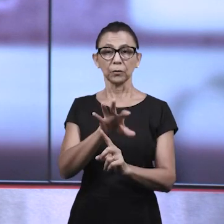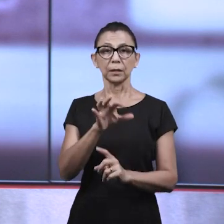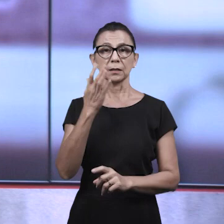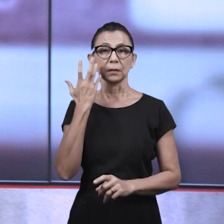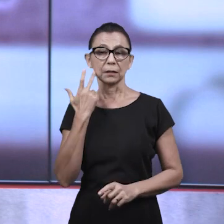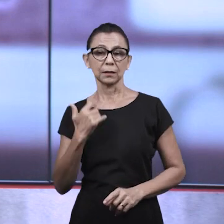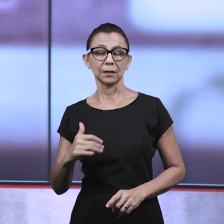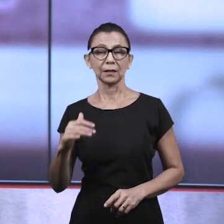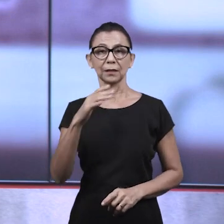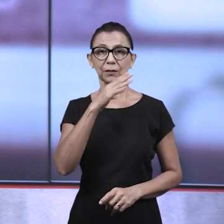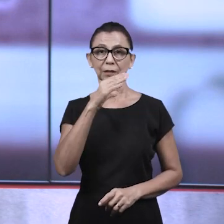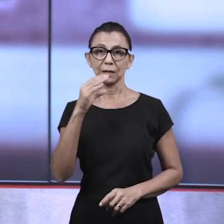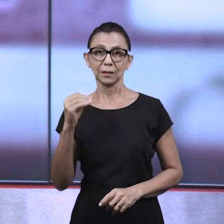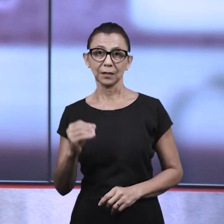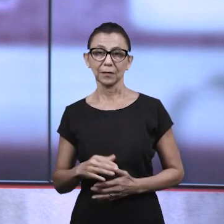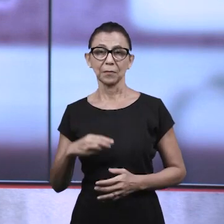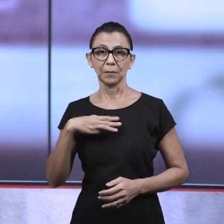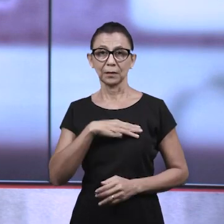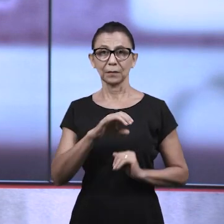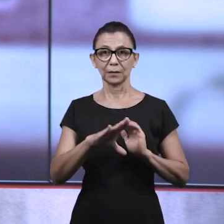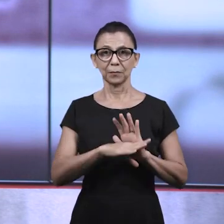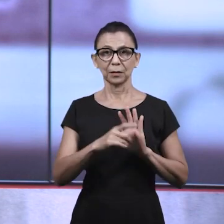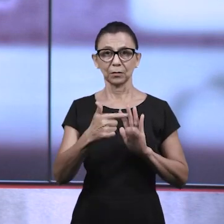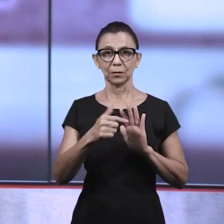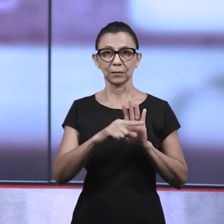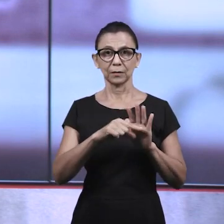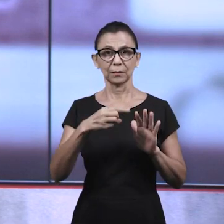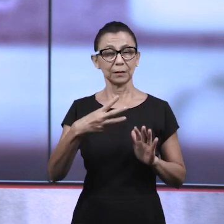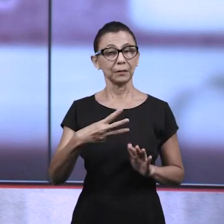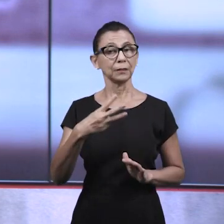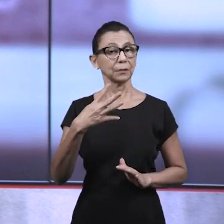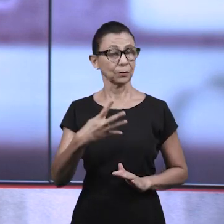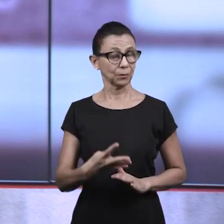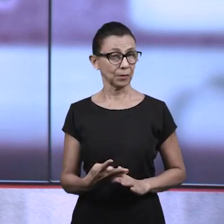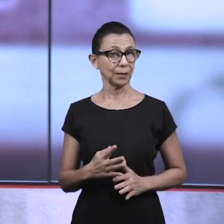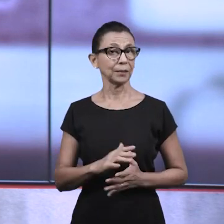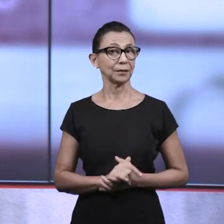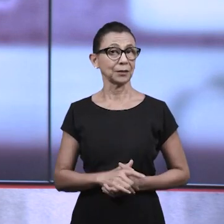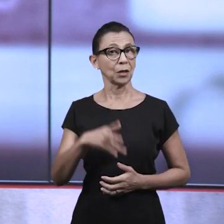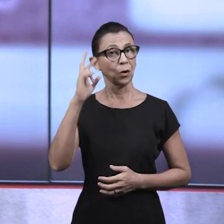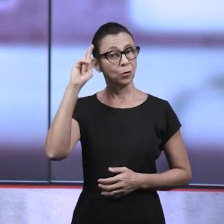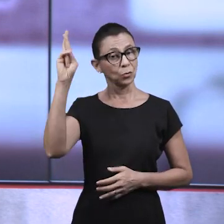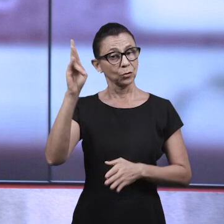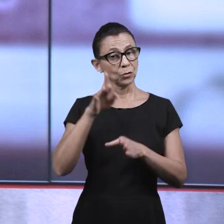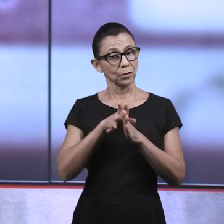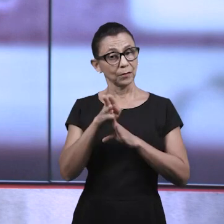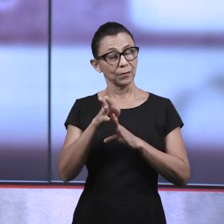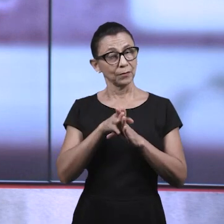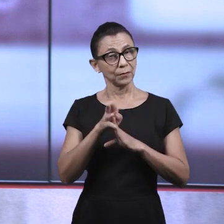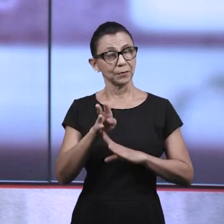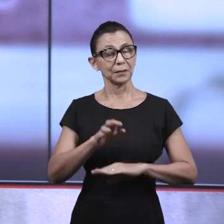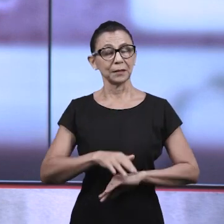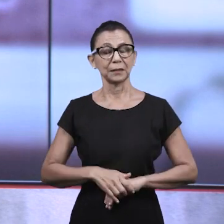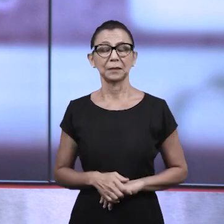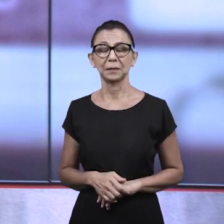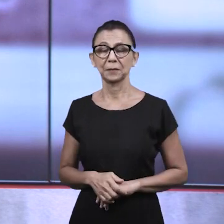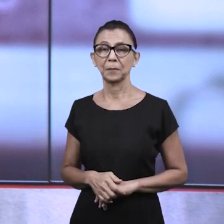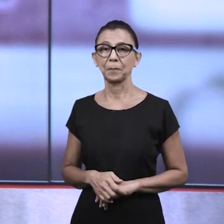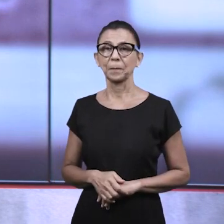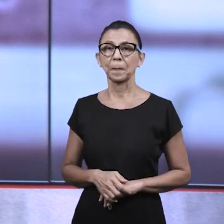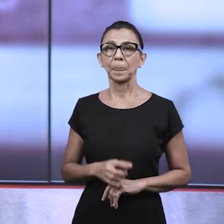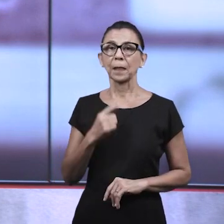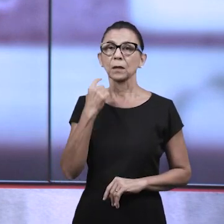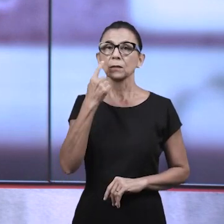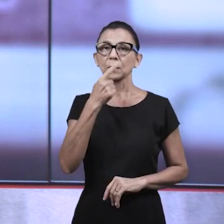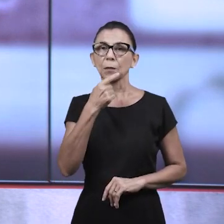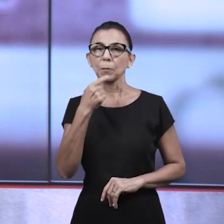No Evangelho de Mateus, capítulo 12, versículo 34, o Senhor nos adverte que